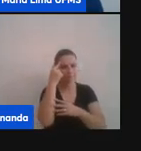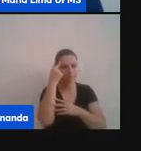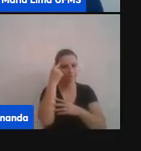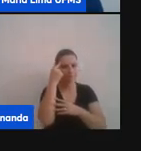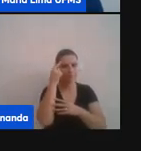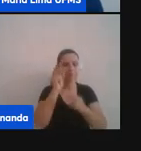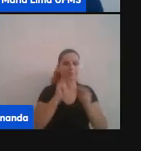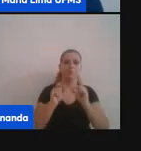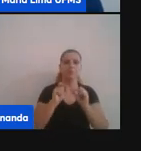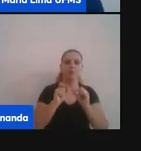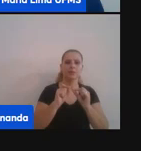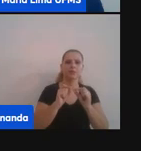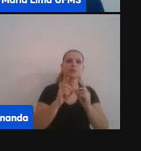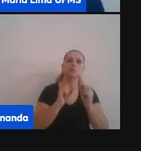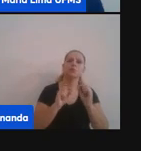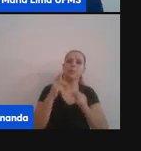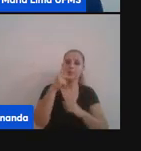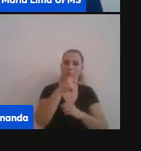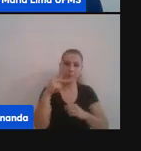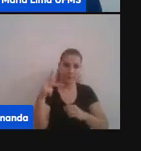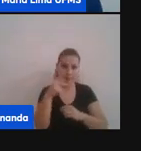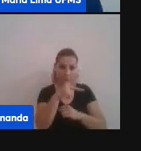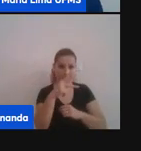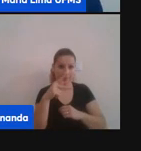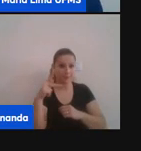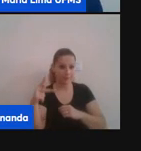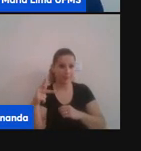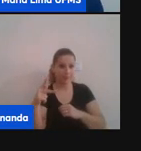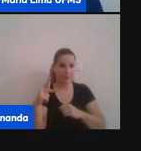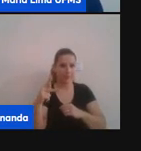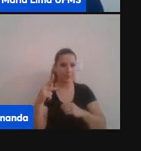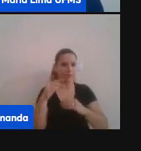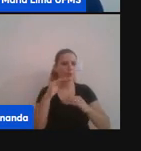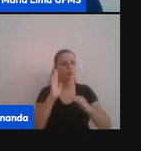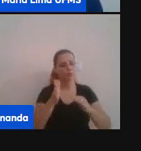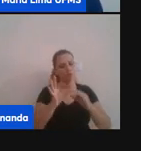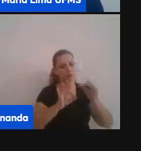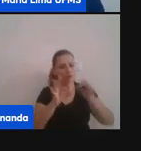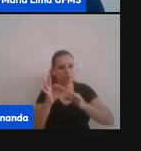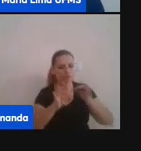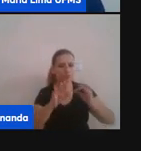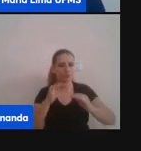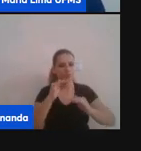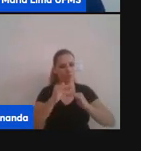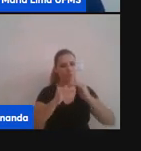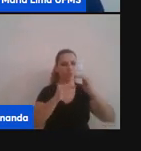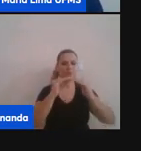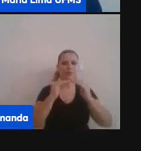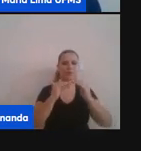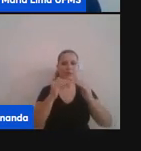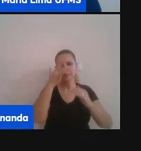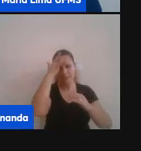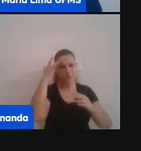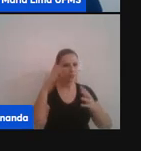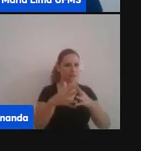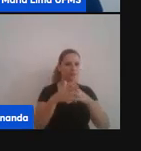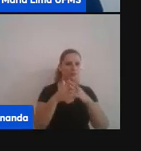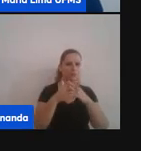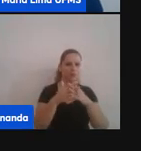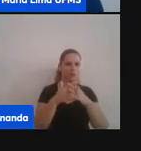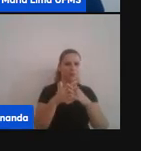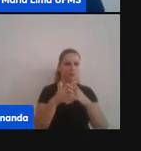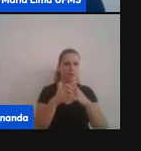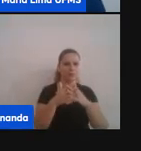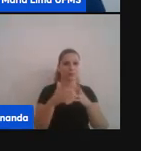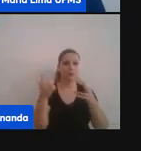democrática e um PPP vivo, quando existe todo esse processo de transição que está deixando todo mundo confuso?